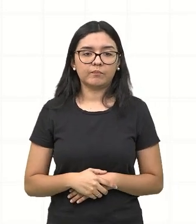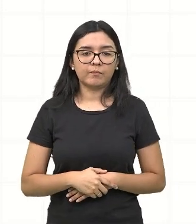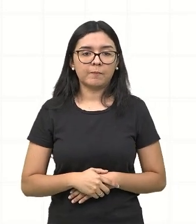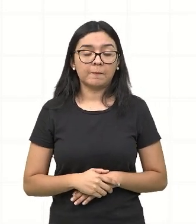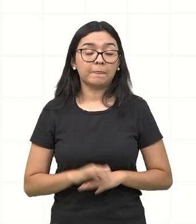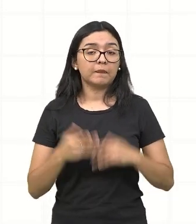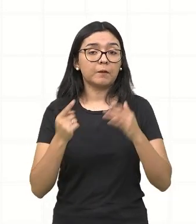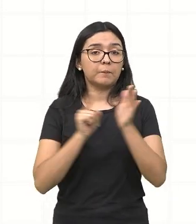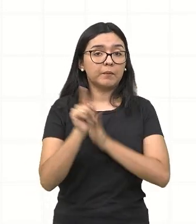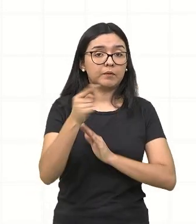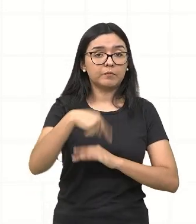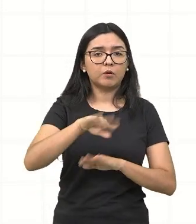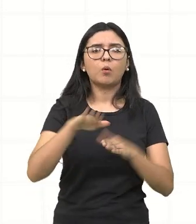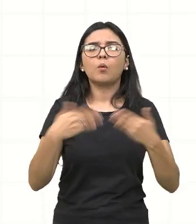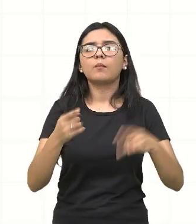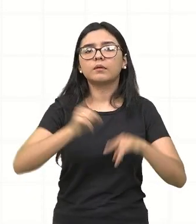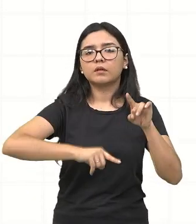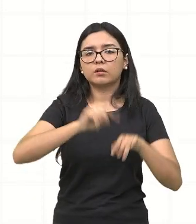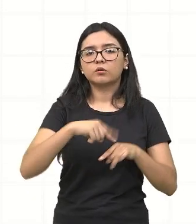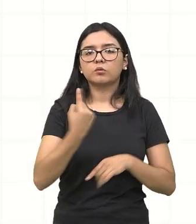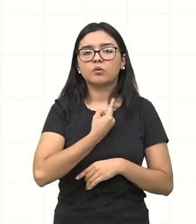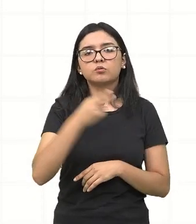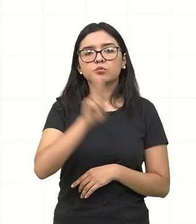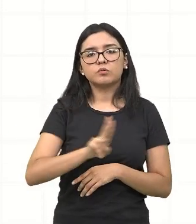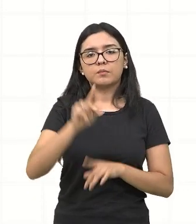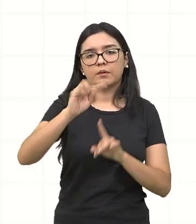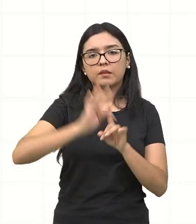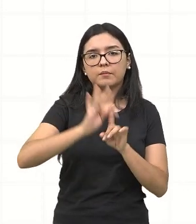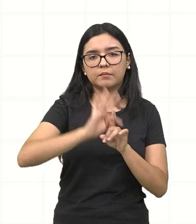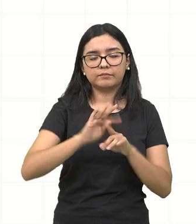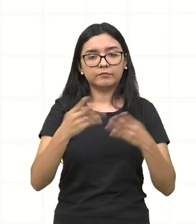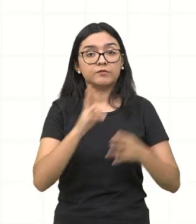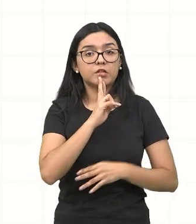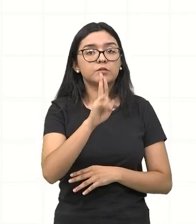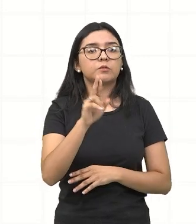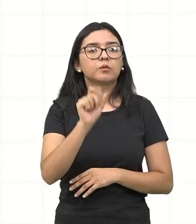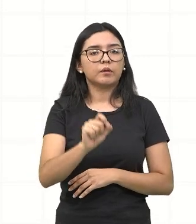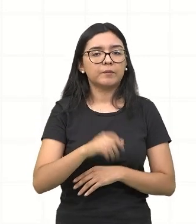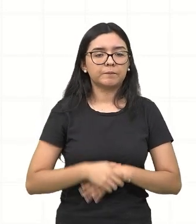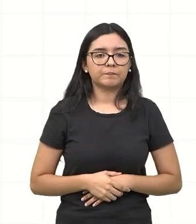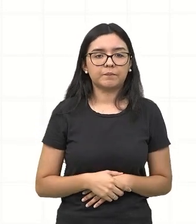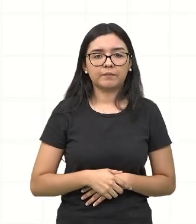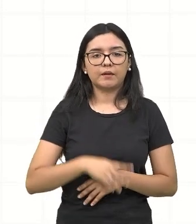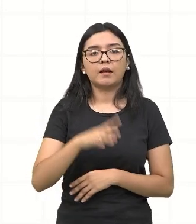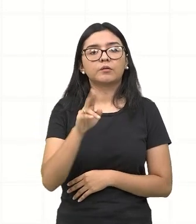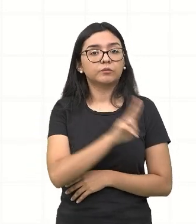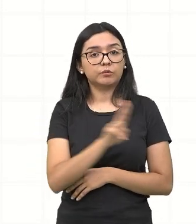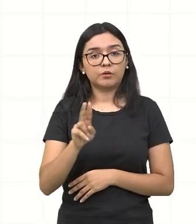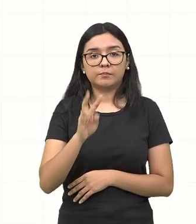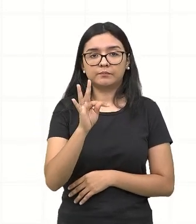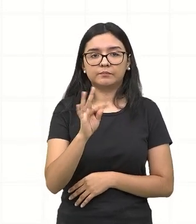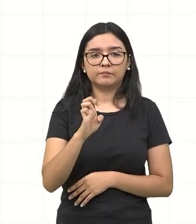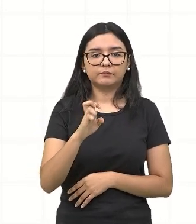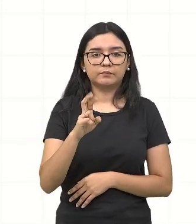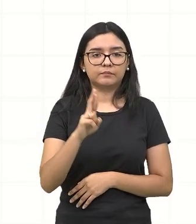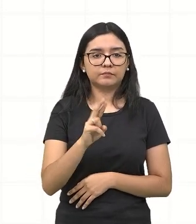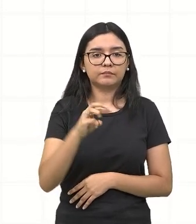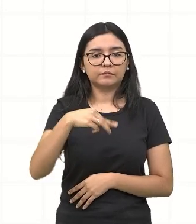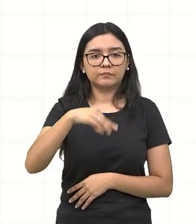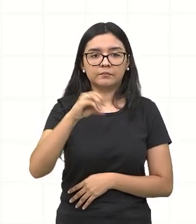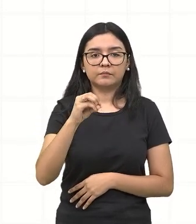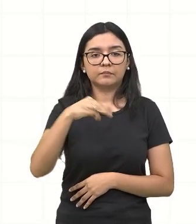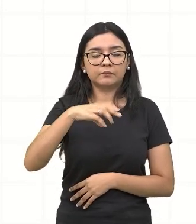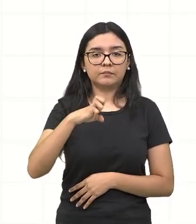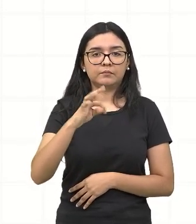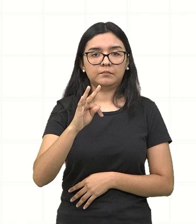se eu perguntar para você qual instrumento que mede temperatura, você vai responder que o instrumento é o termômetro. E aí, pessoal,